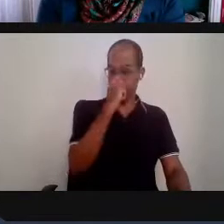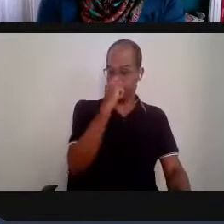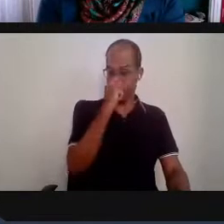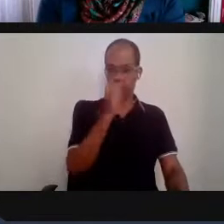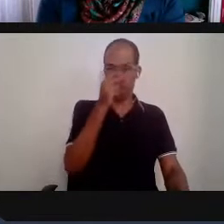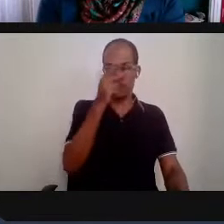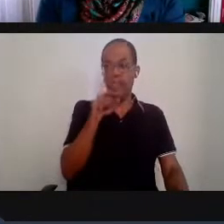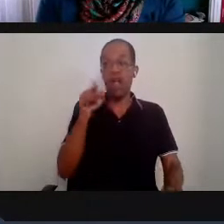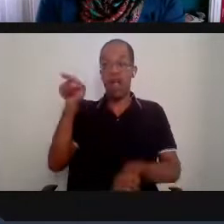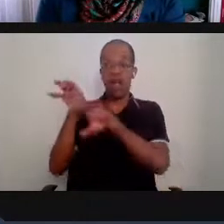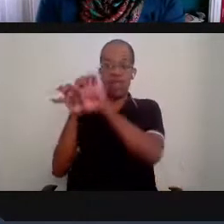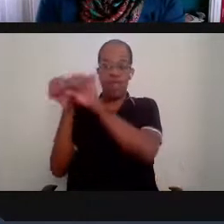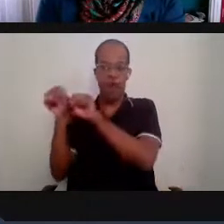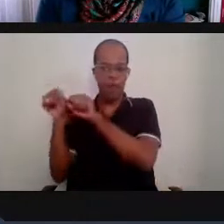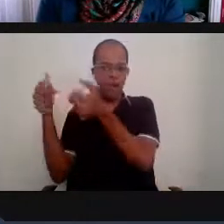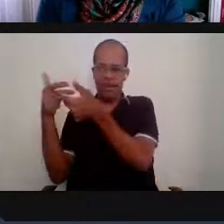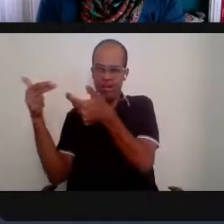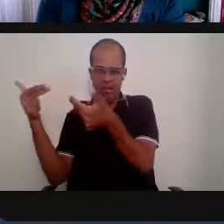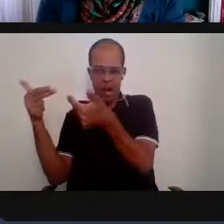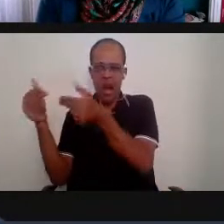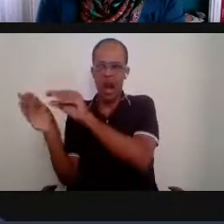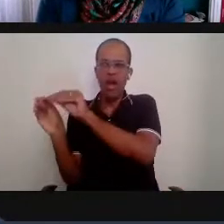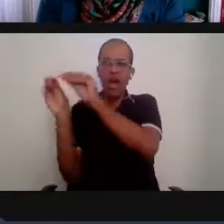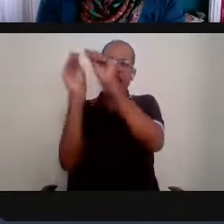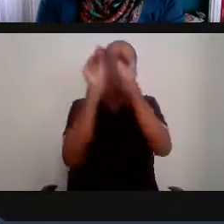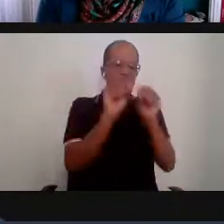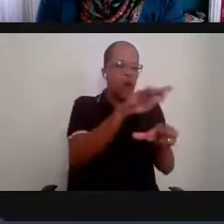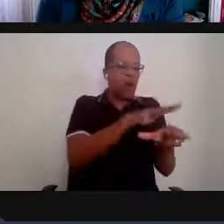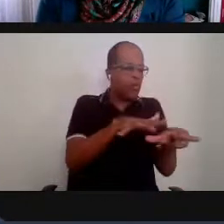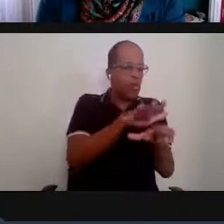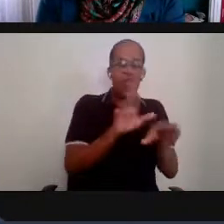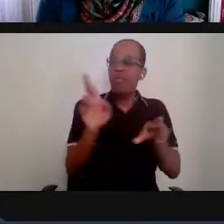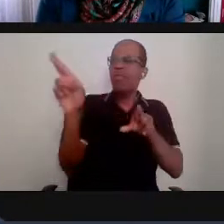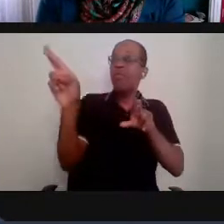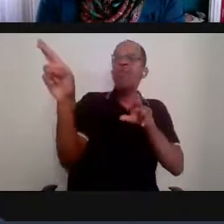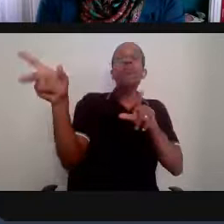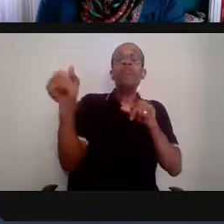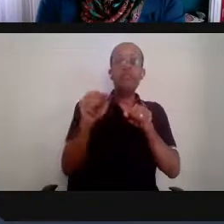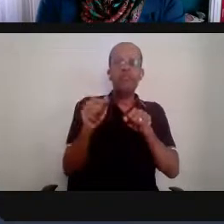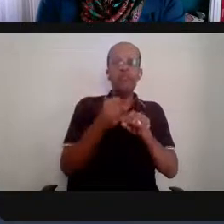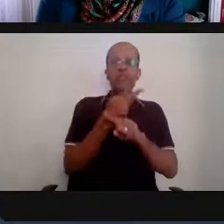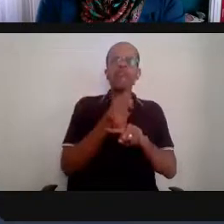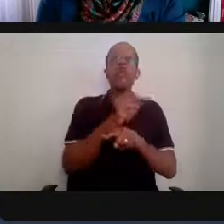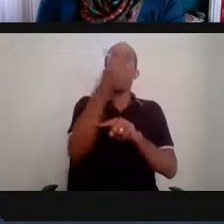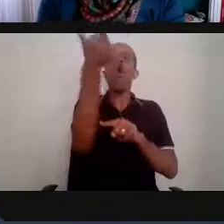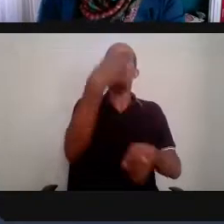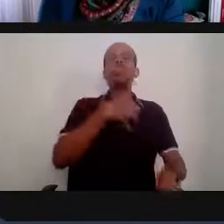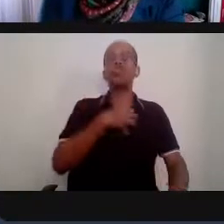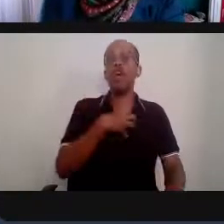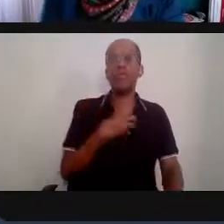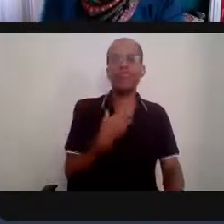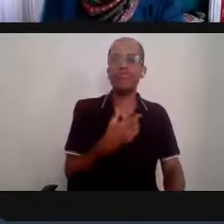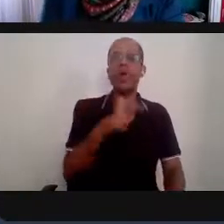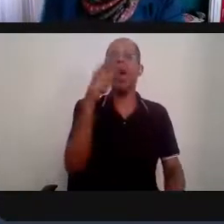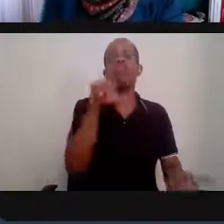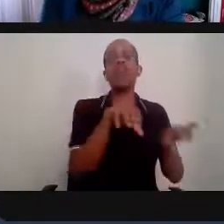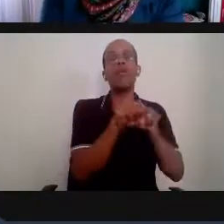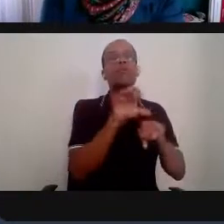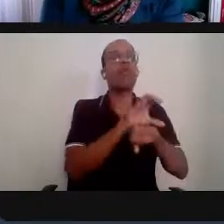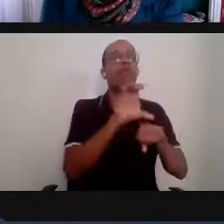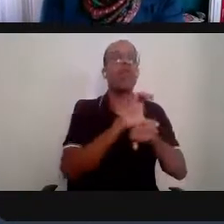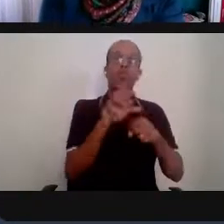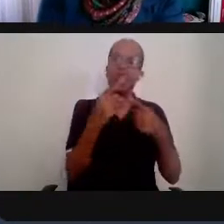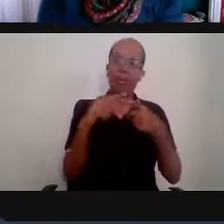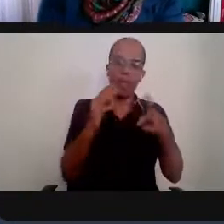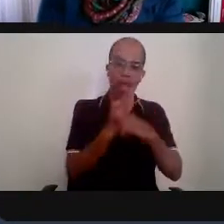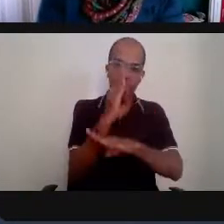uma formação X e que vão migrar para uma área completamente diferente, buscar outros cursos e outra formação, por não conseguir a revalidação